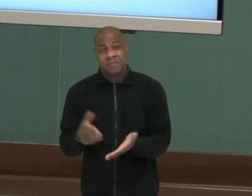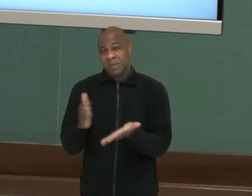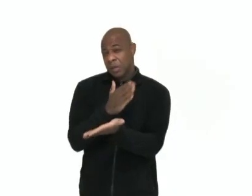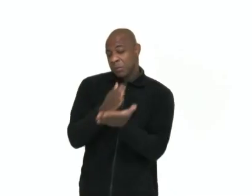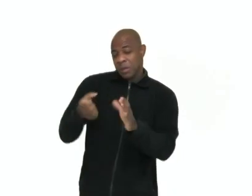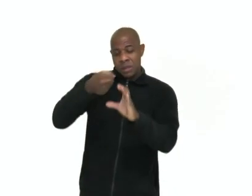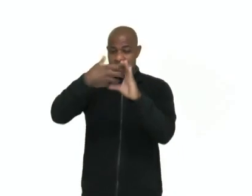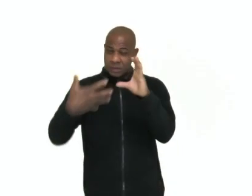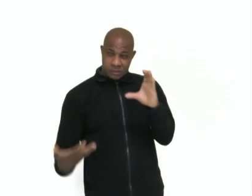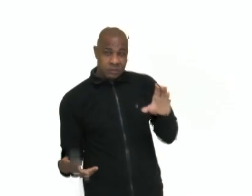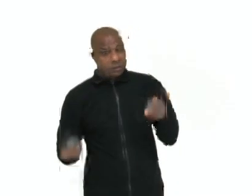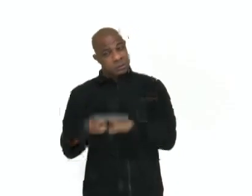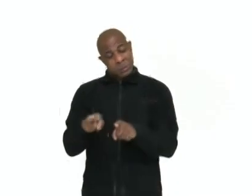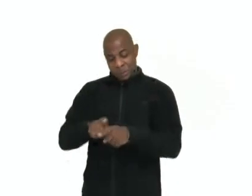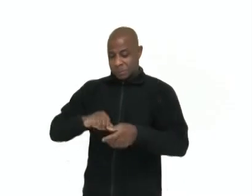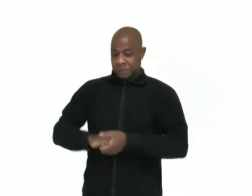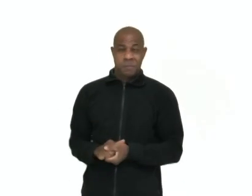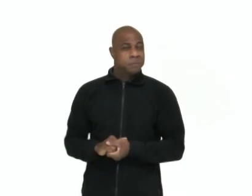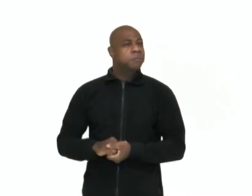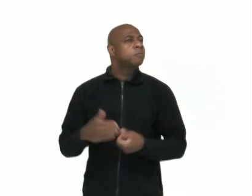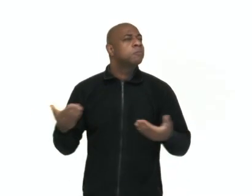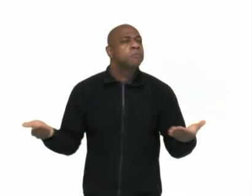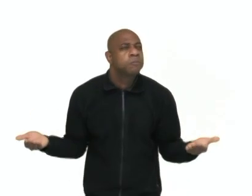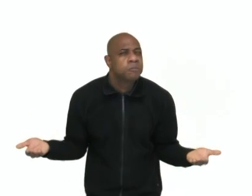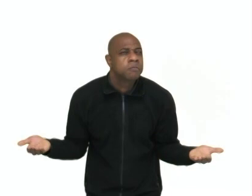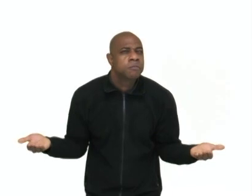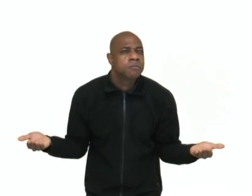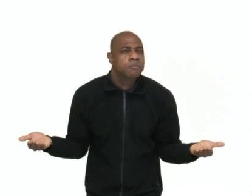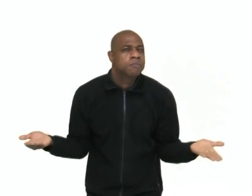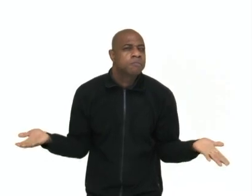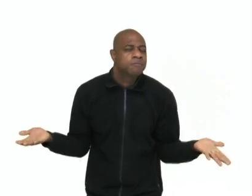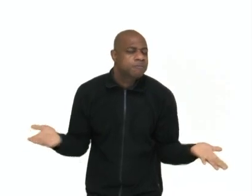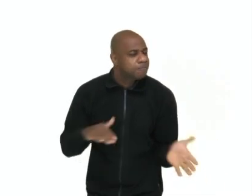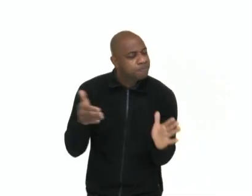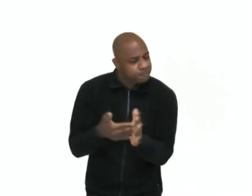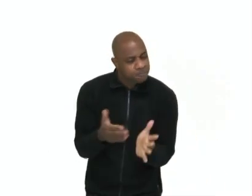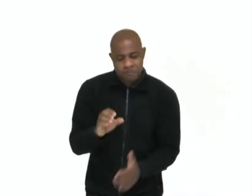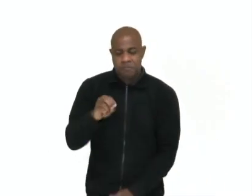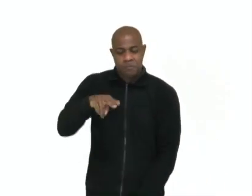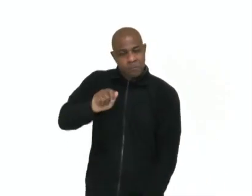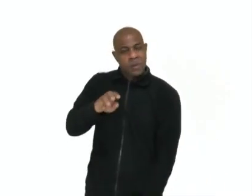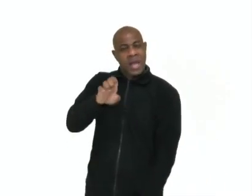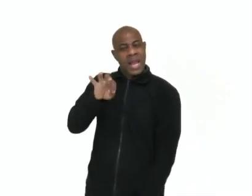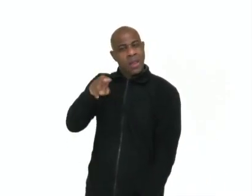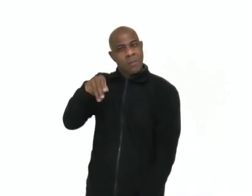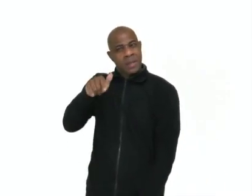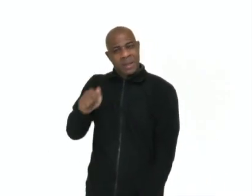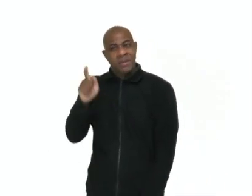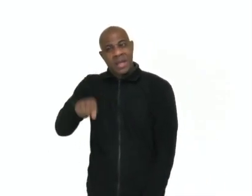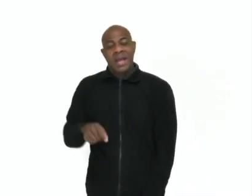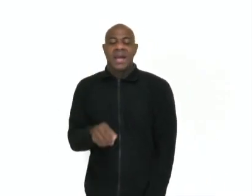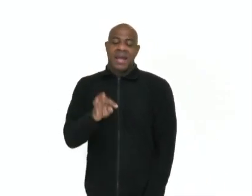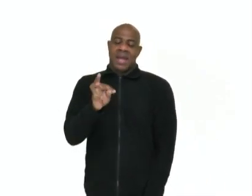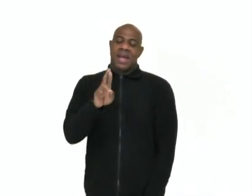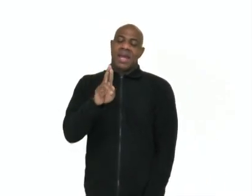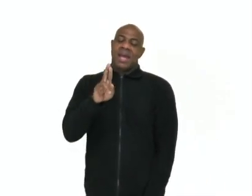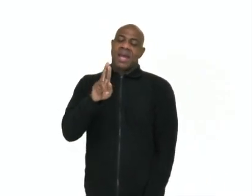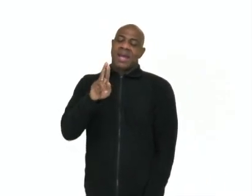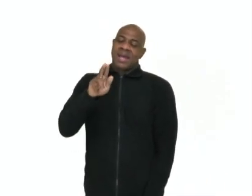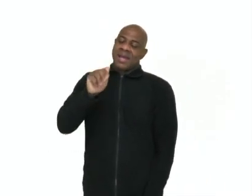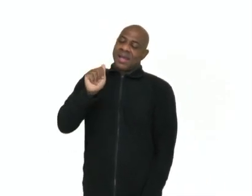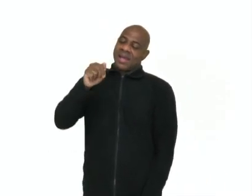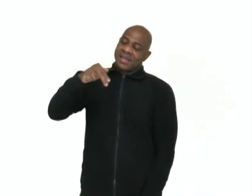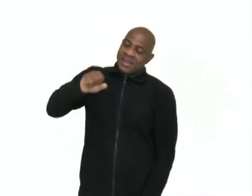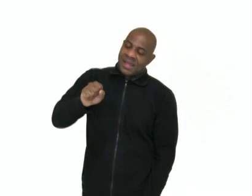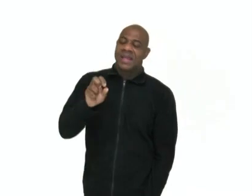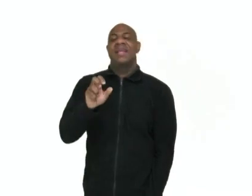das ondas eletromagnéticas. Pessoal, toda onda eletromagnética ela é transversal. Isso